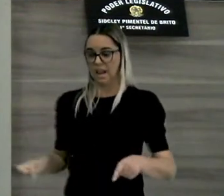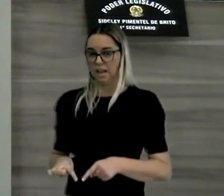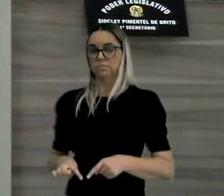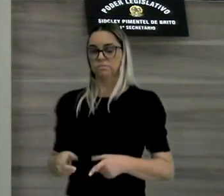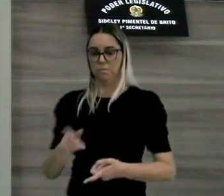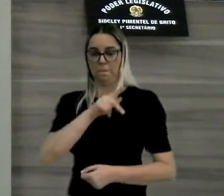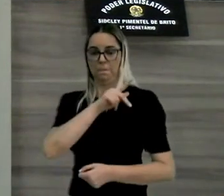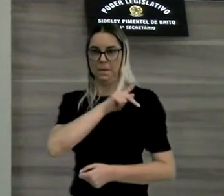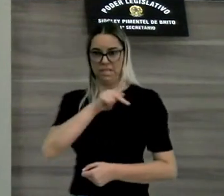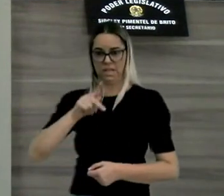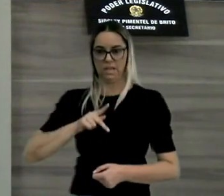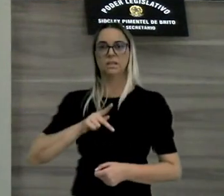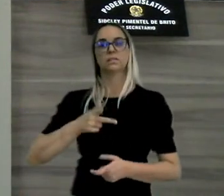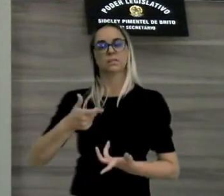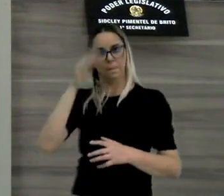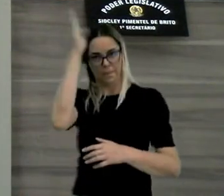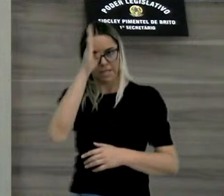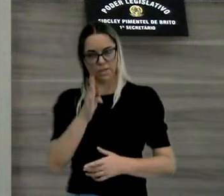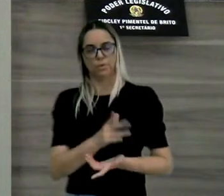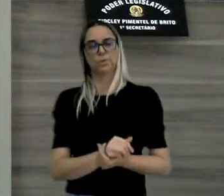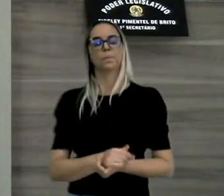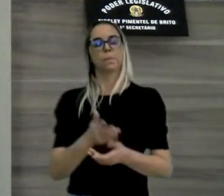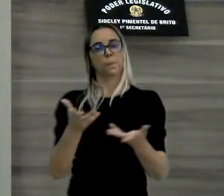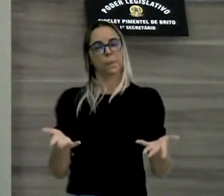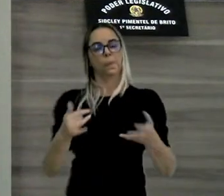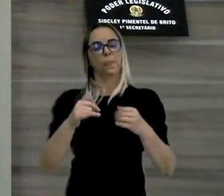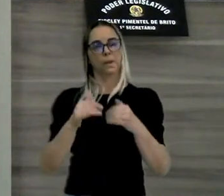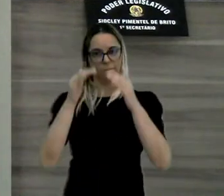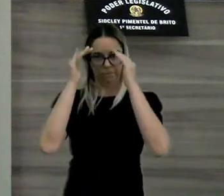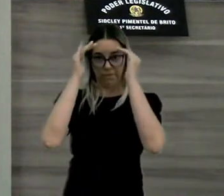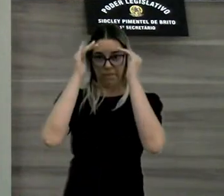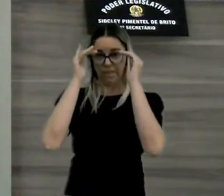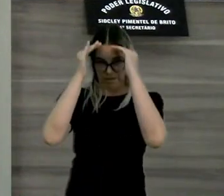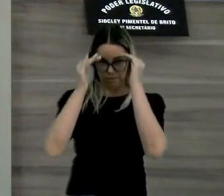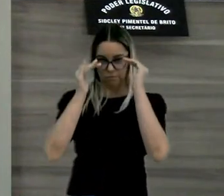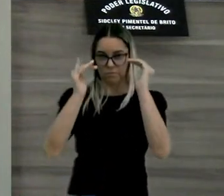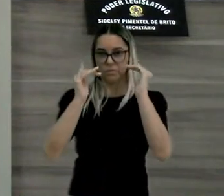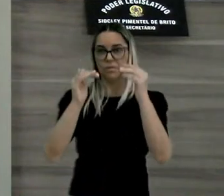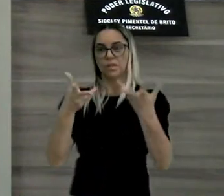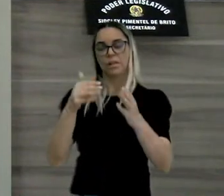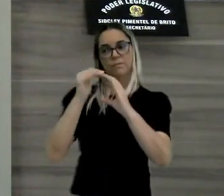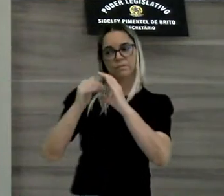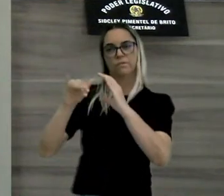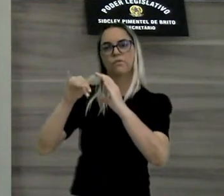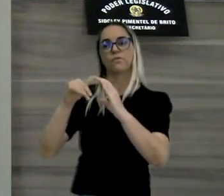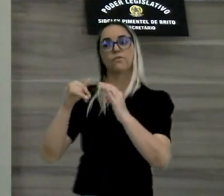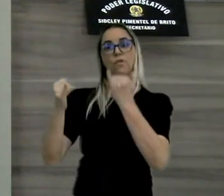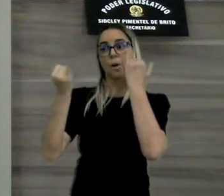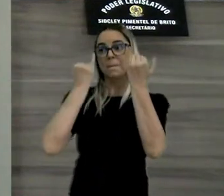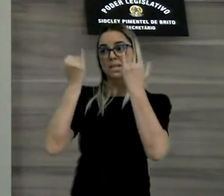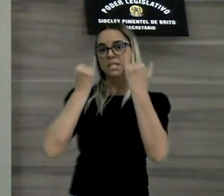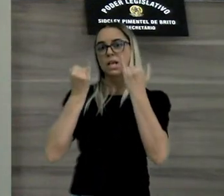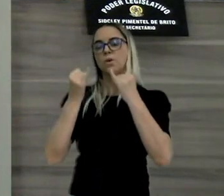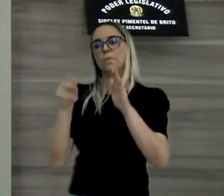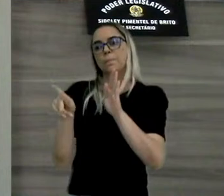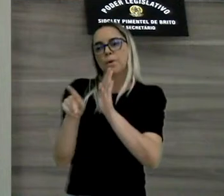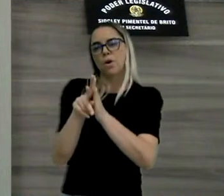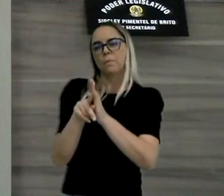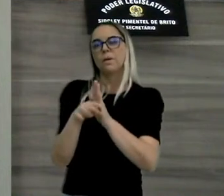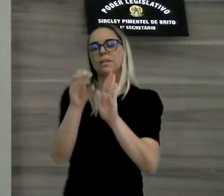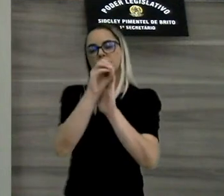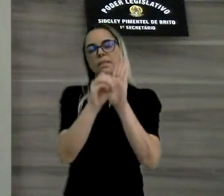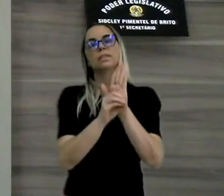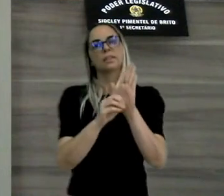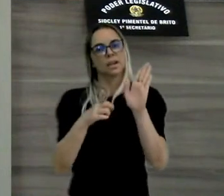República A esse respeito encaminham as informações pertinentes com subistancias no Ofício